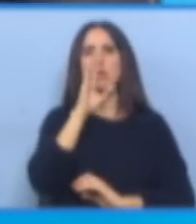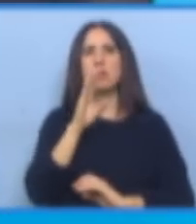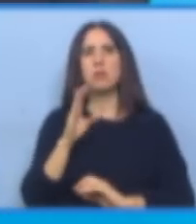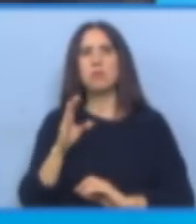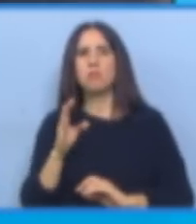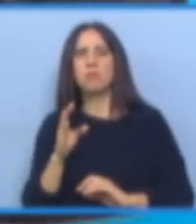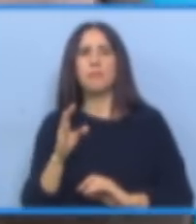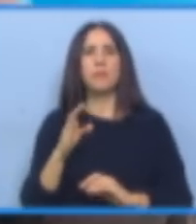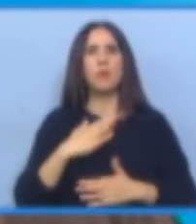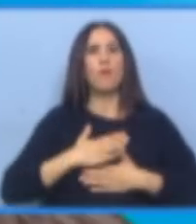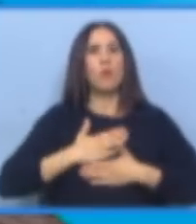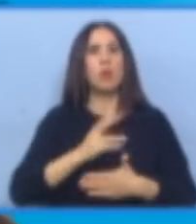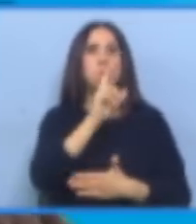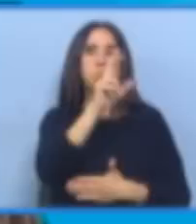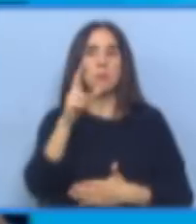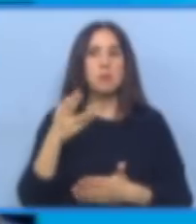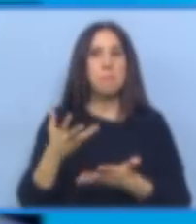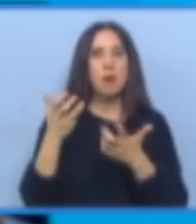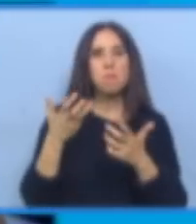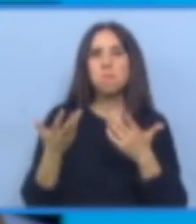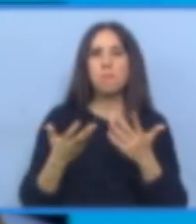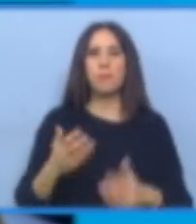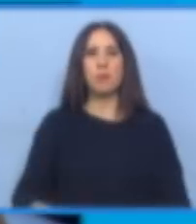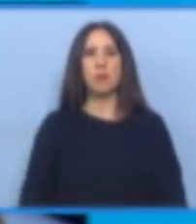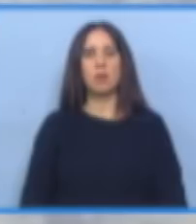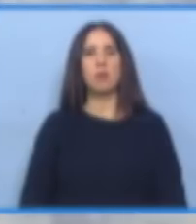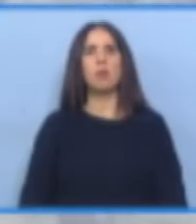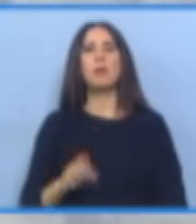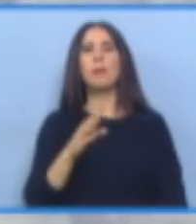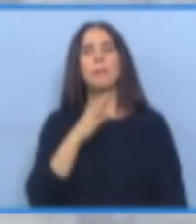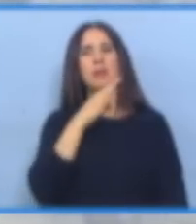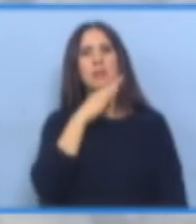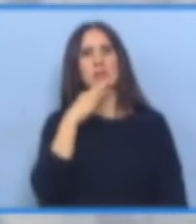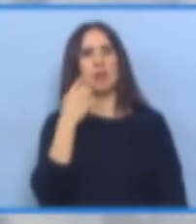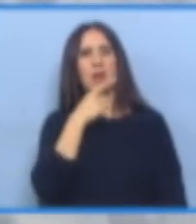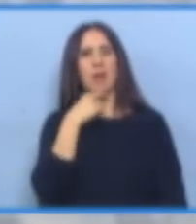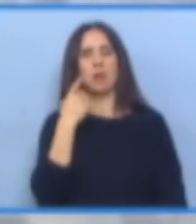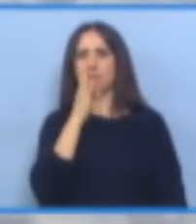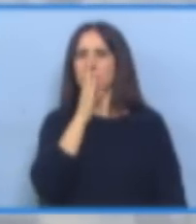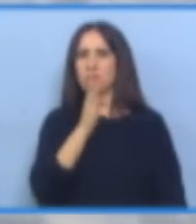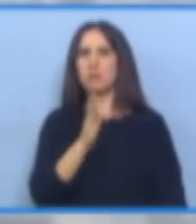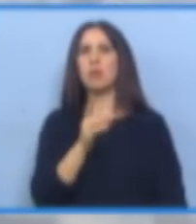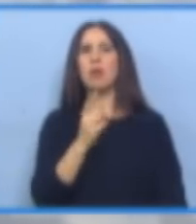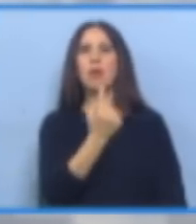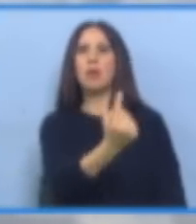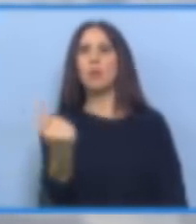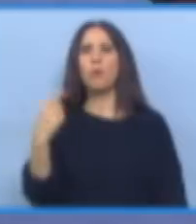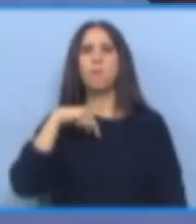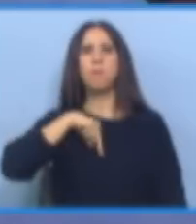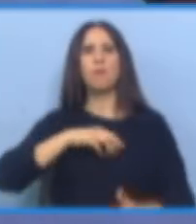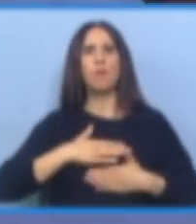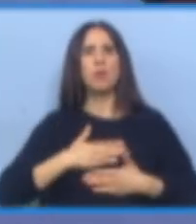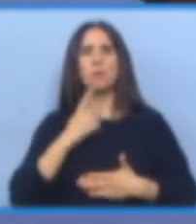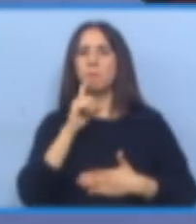desenvolver voluntariados missionários. Mas curiosamente, raramente se coloca a questão frontalmente sobre a vocação de cada um.